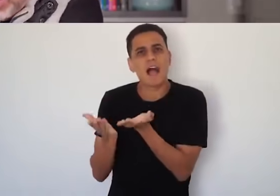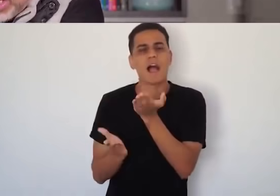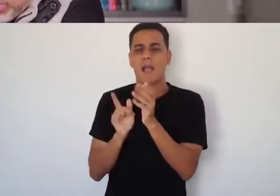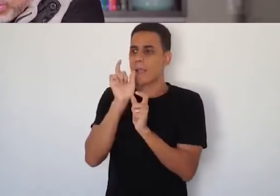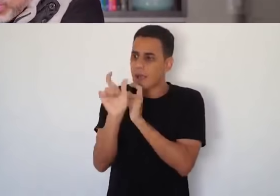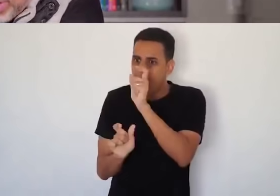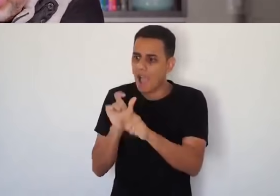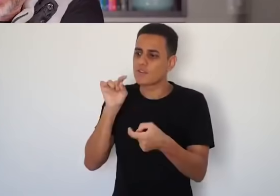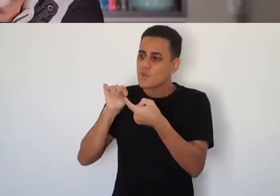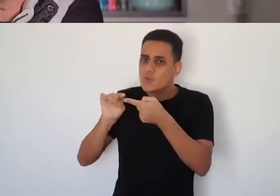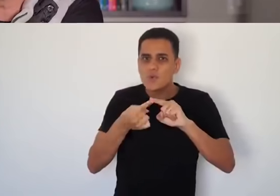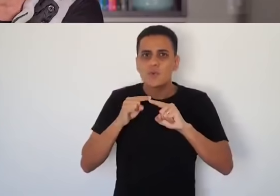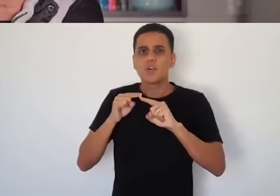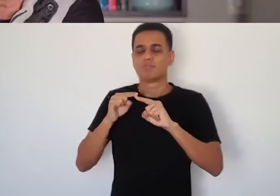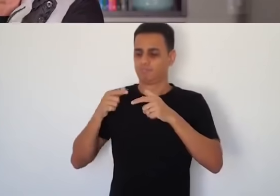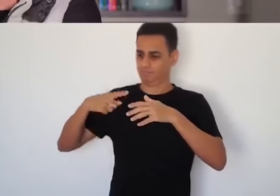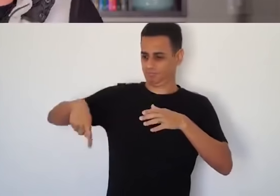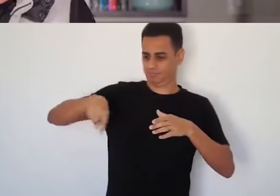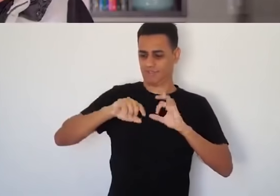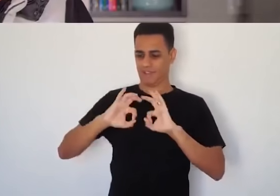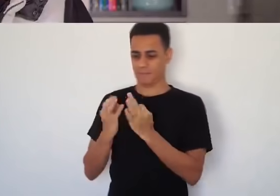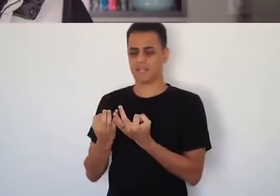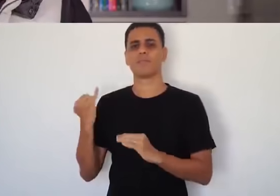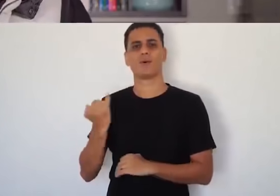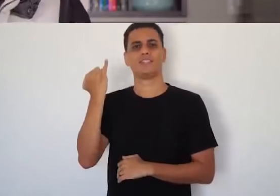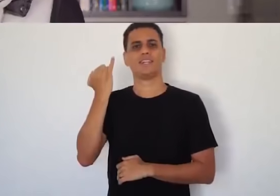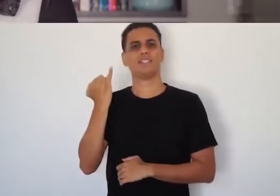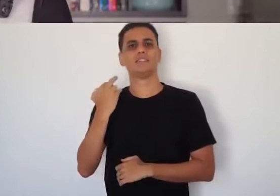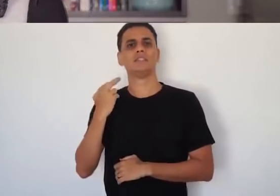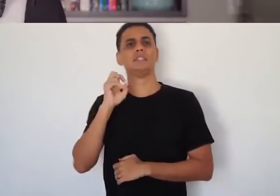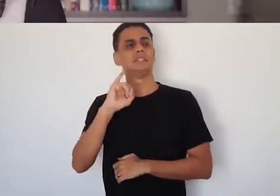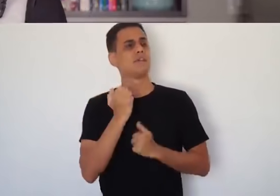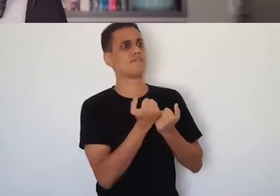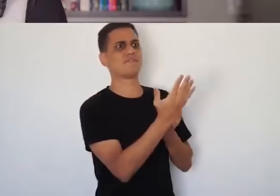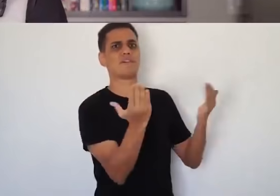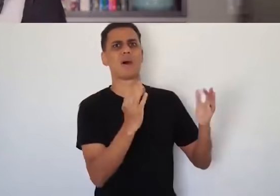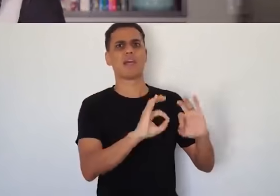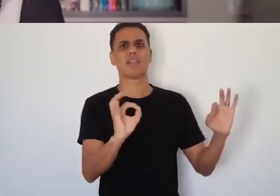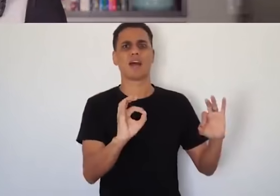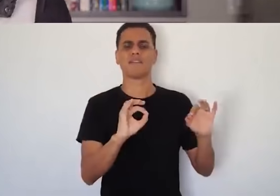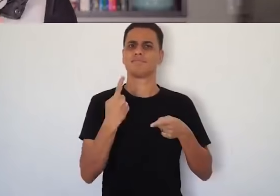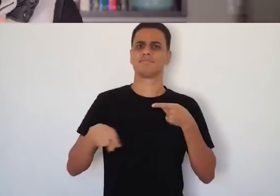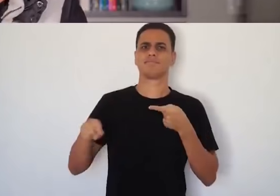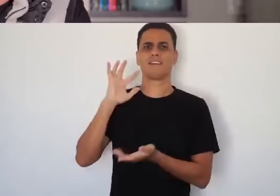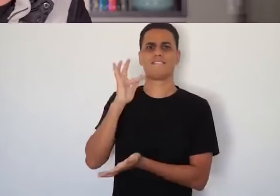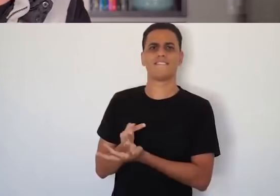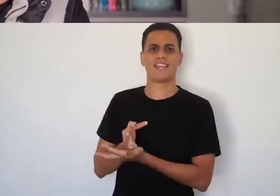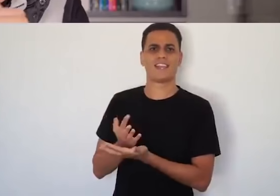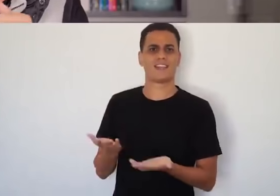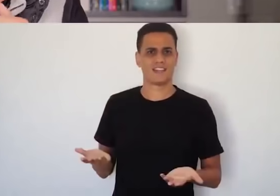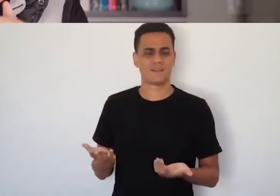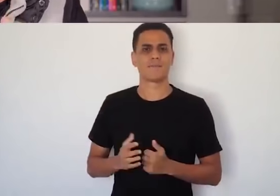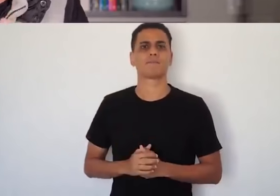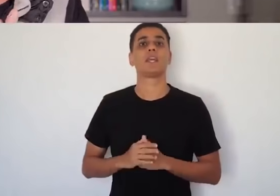2, versículos 1 a versículo 12, por exemplo, ele vai falar sobre fé na